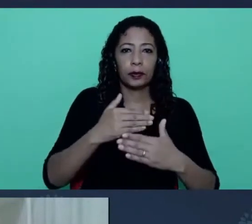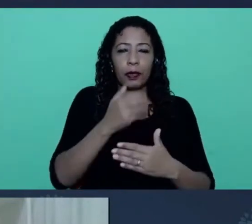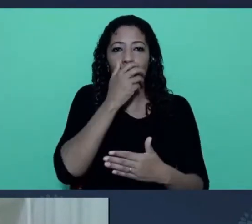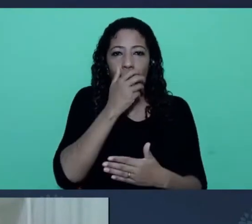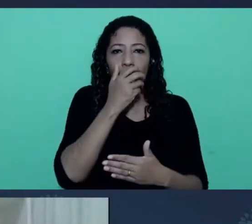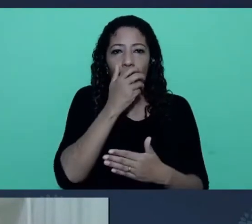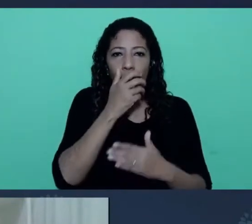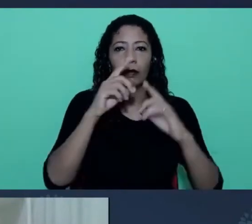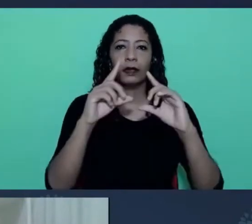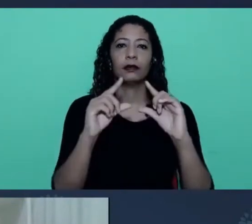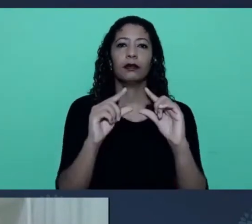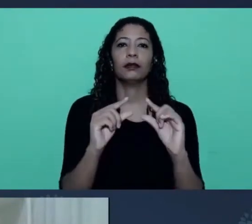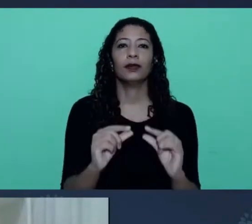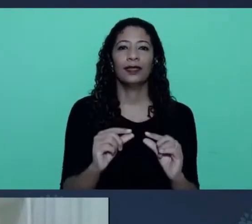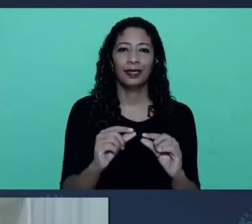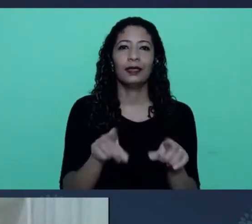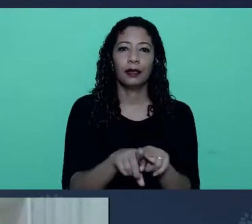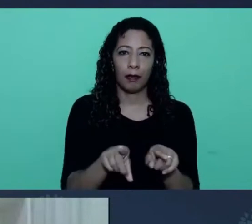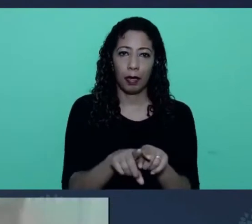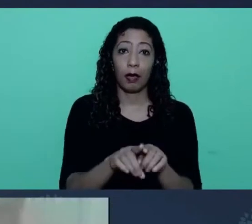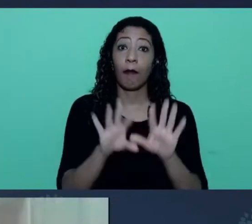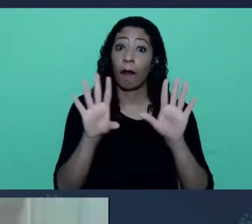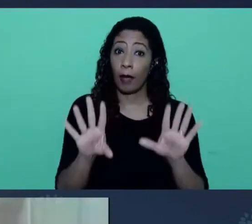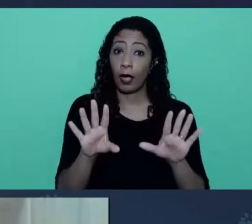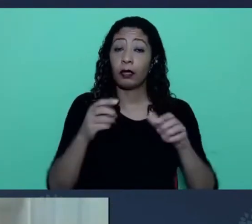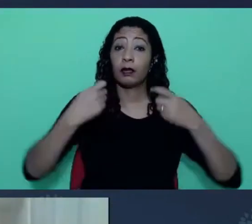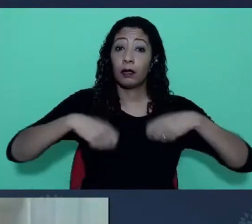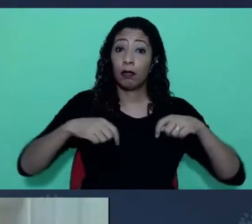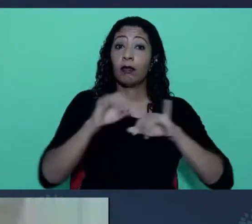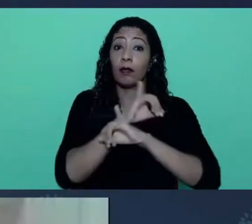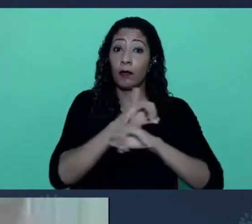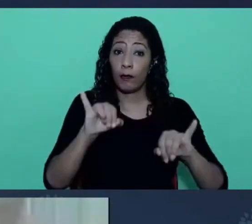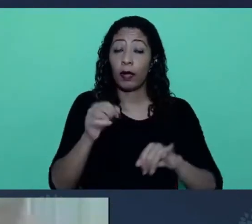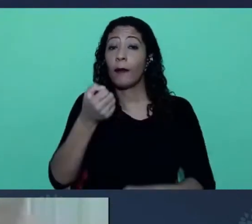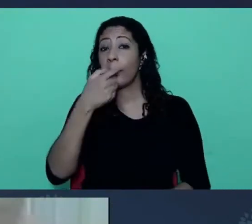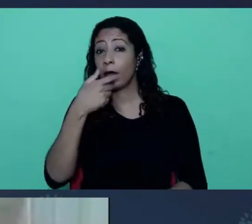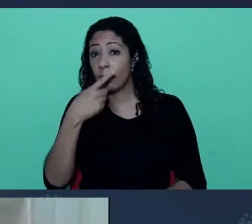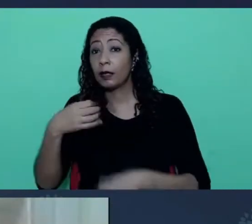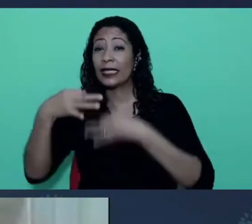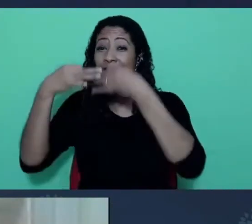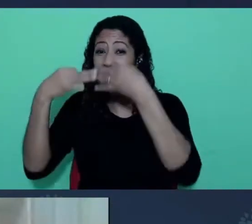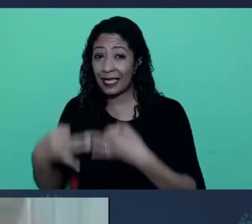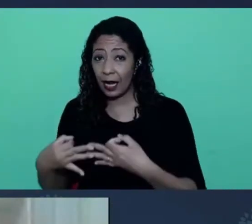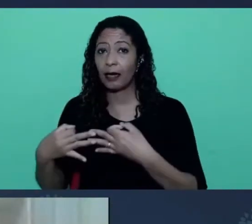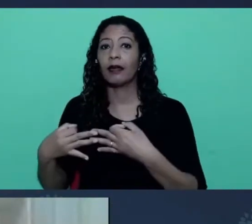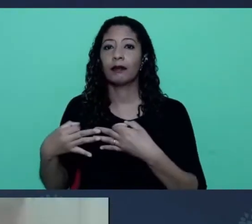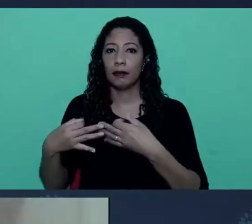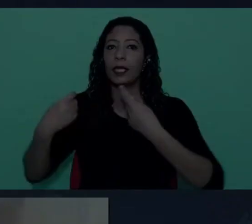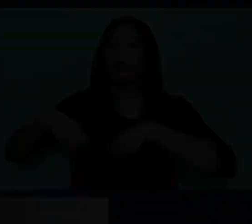do exercício. Mas ressalto, você tem que estar com a medicação adequada, porque se não tiver, não tem aquecimento que